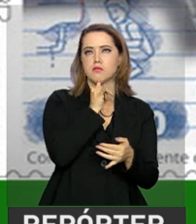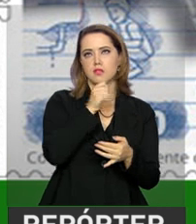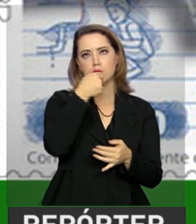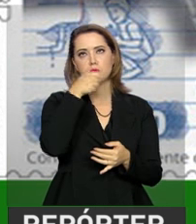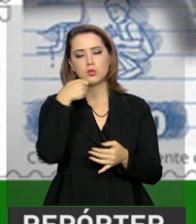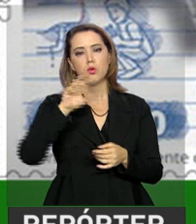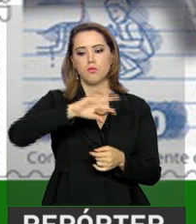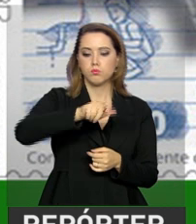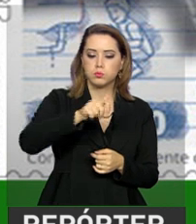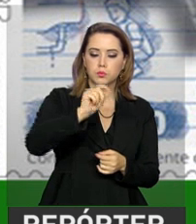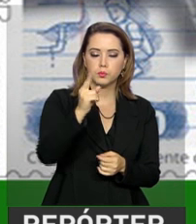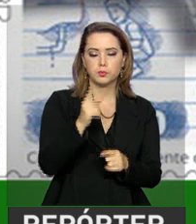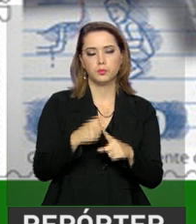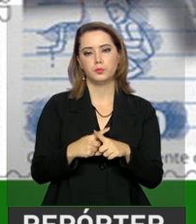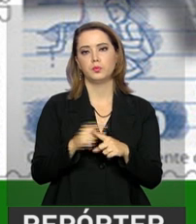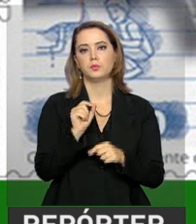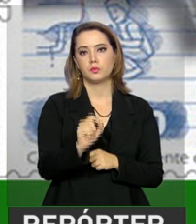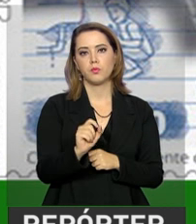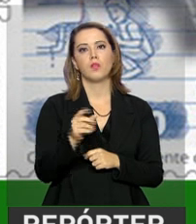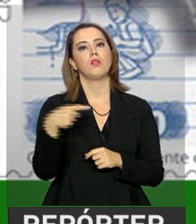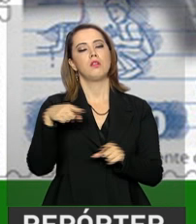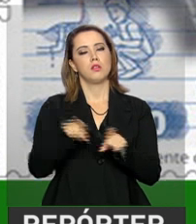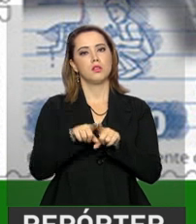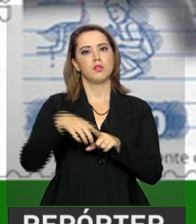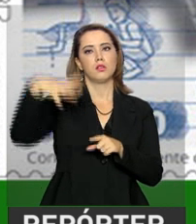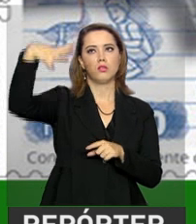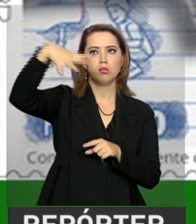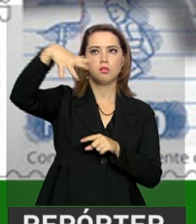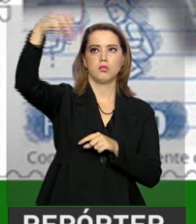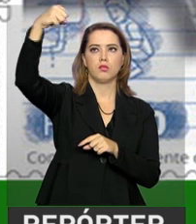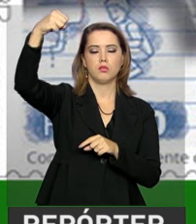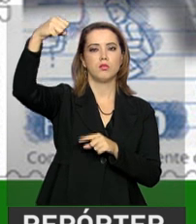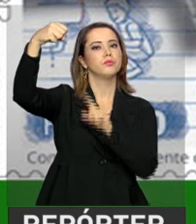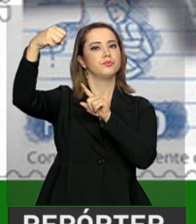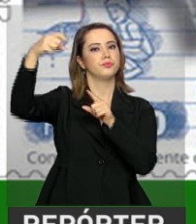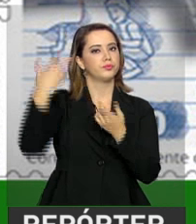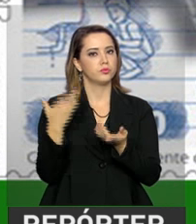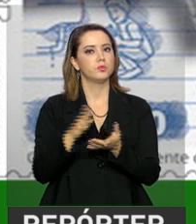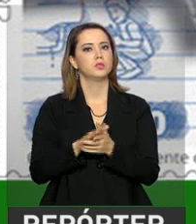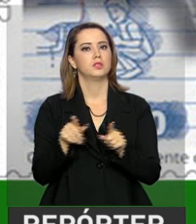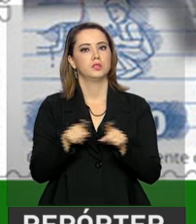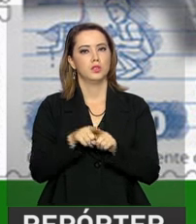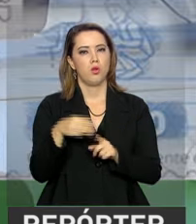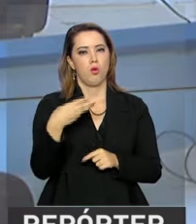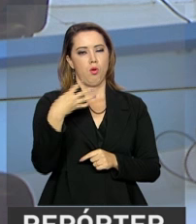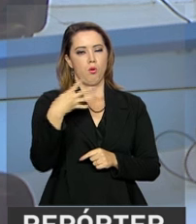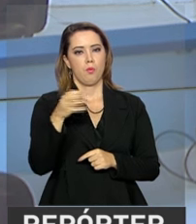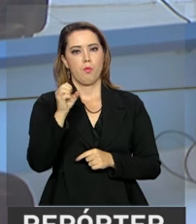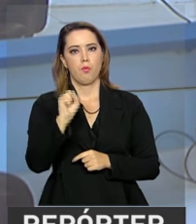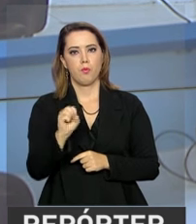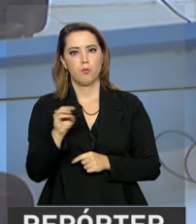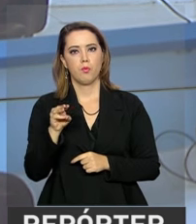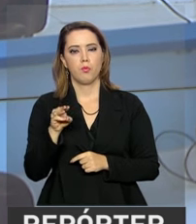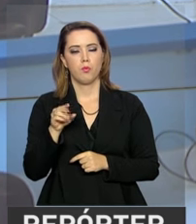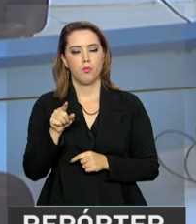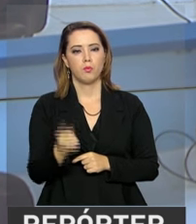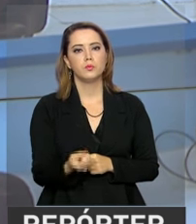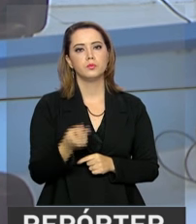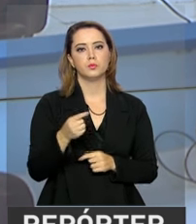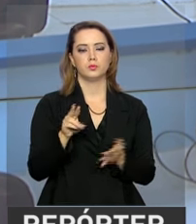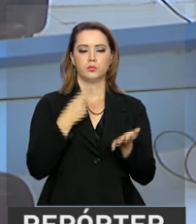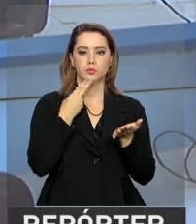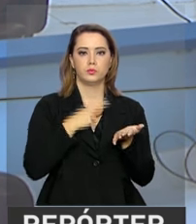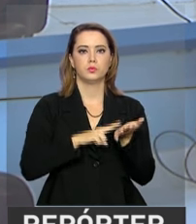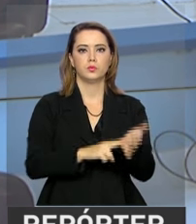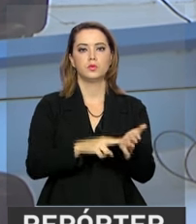torneira fechada e apagar as luzes em ambientes vazios a viragem é de 480.000 Selos que podem